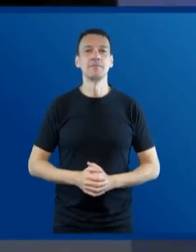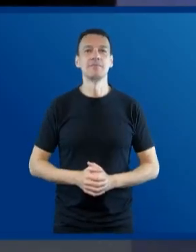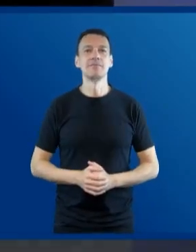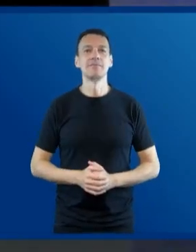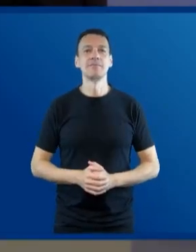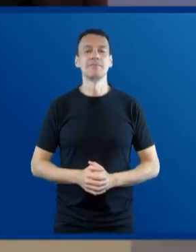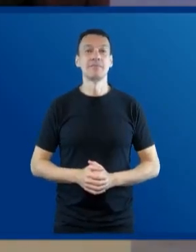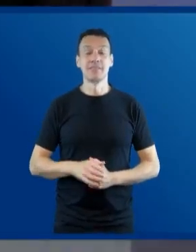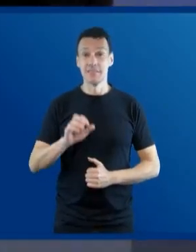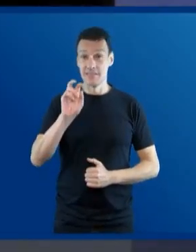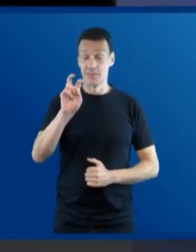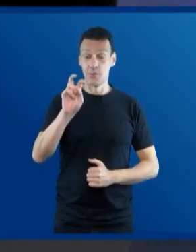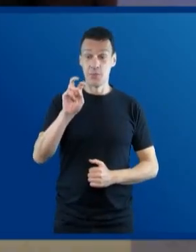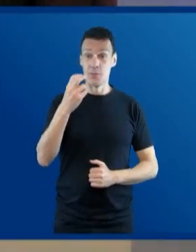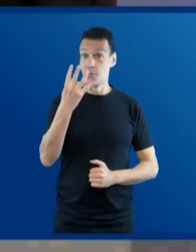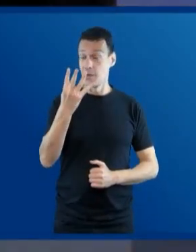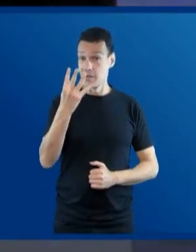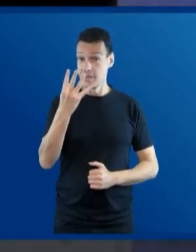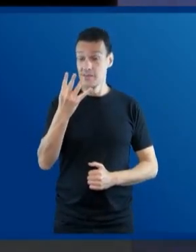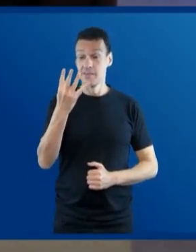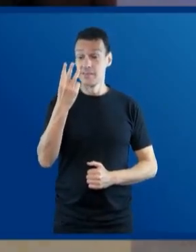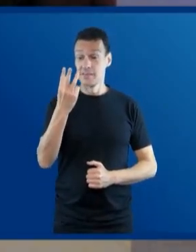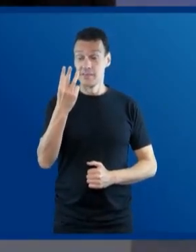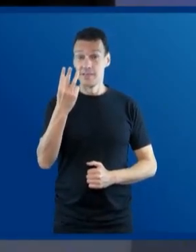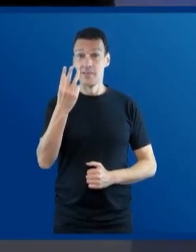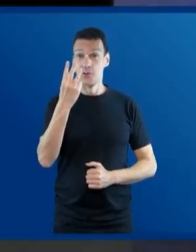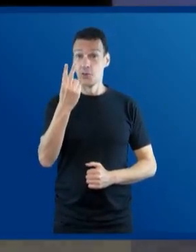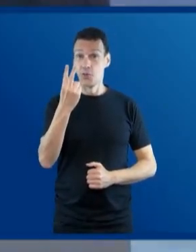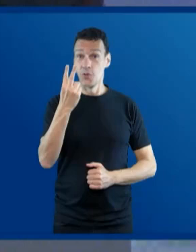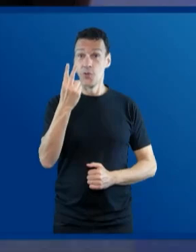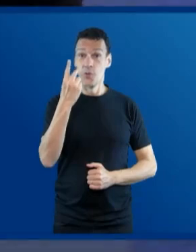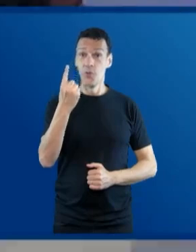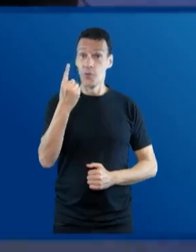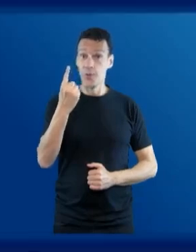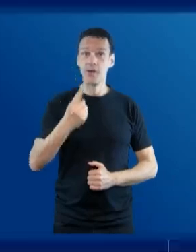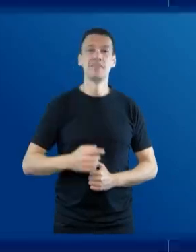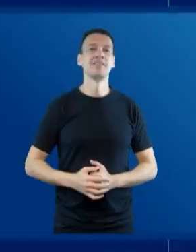5, 4, 3, 2, 1,